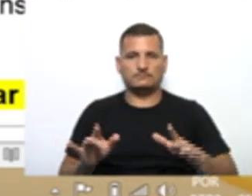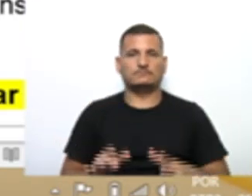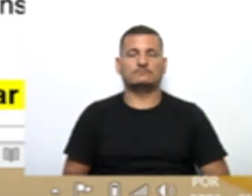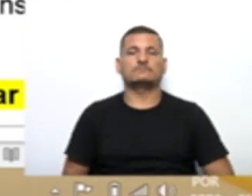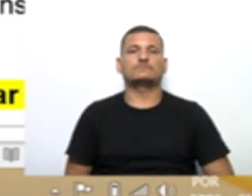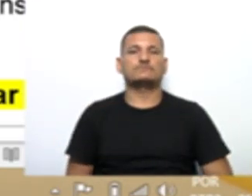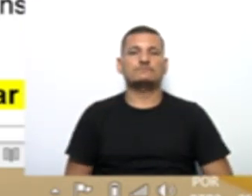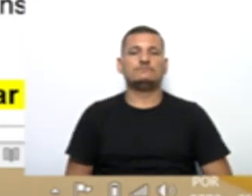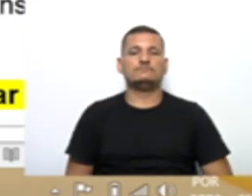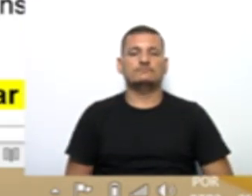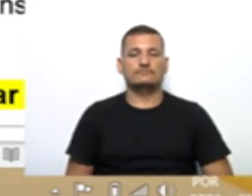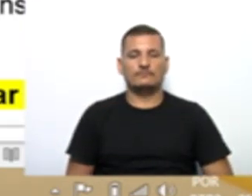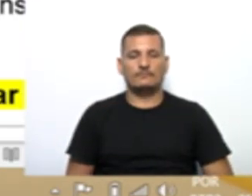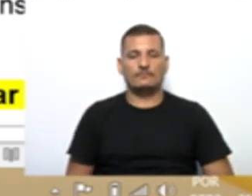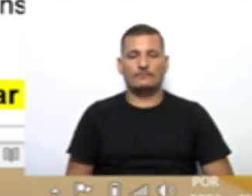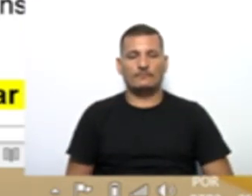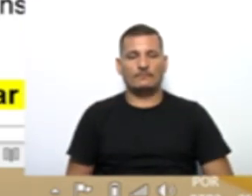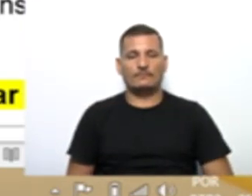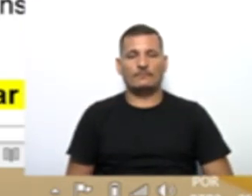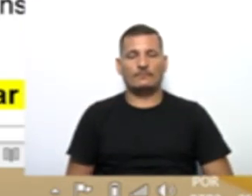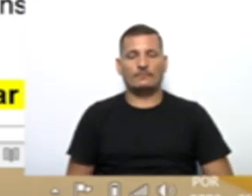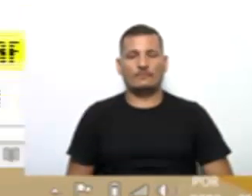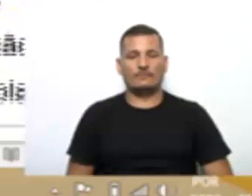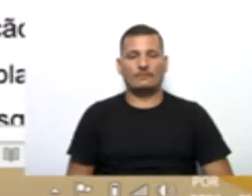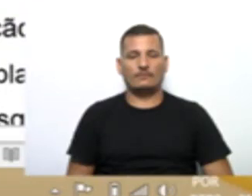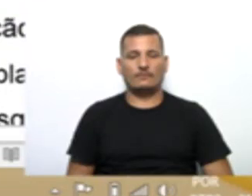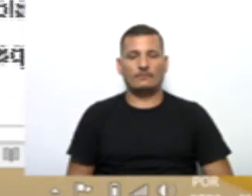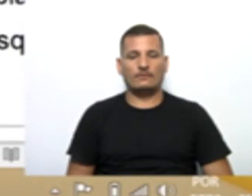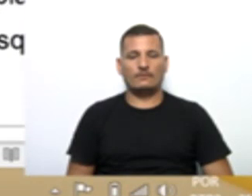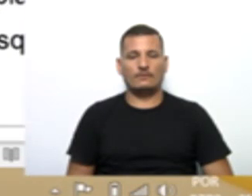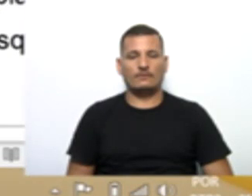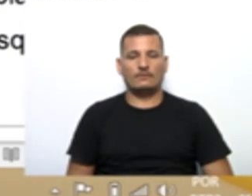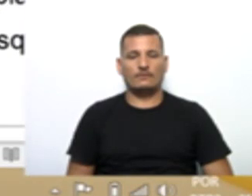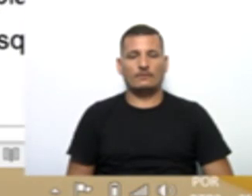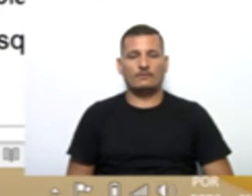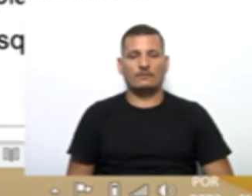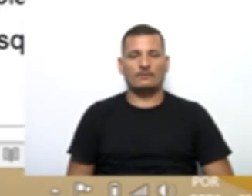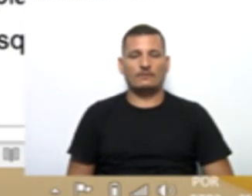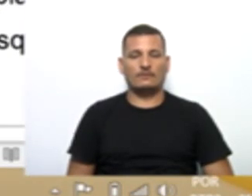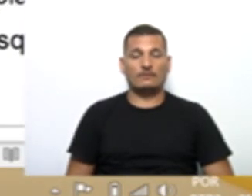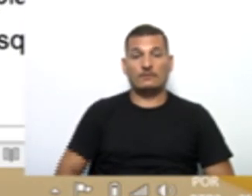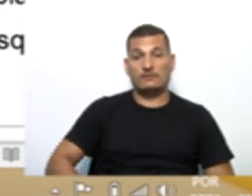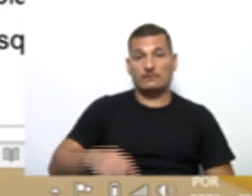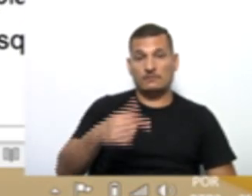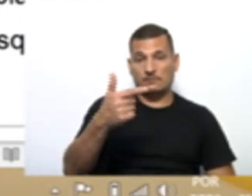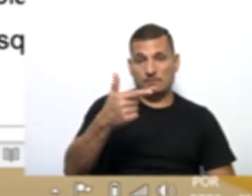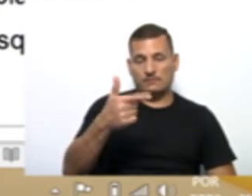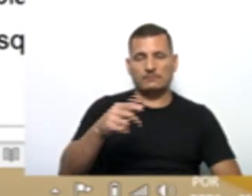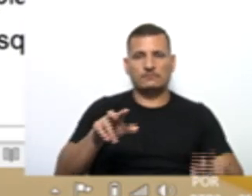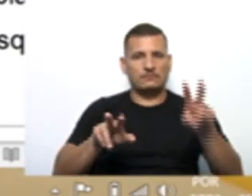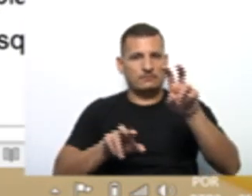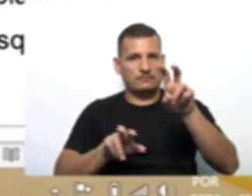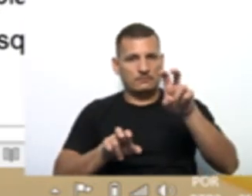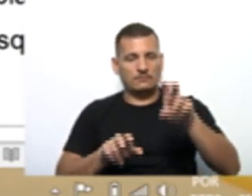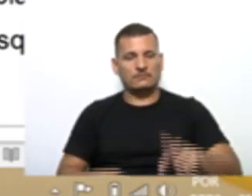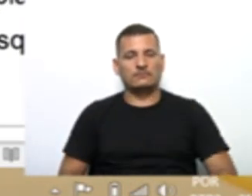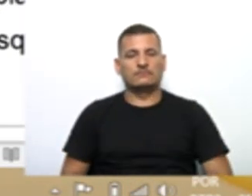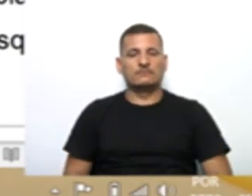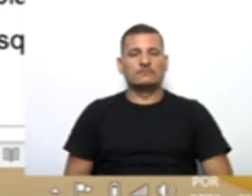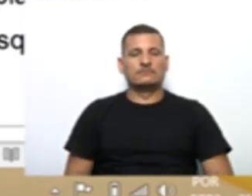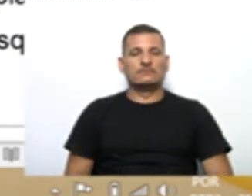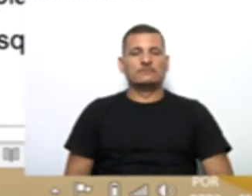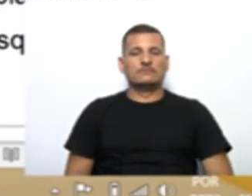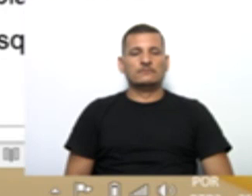como está na fonte consultada. A segunda citação que nós trouxemos para